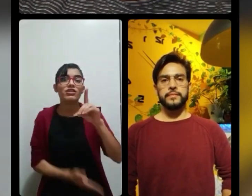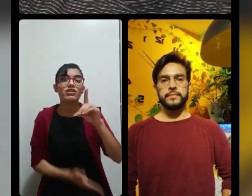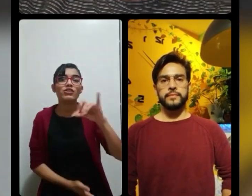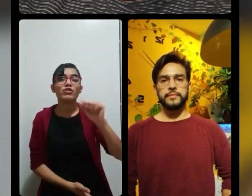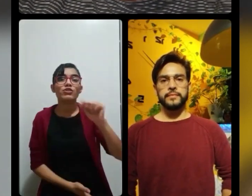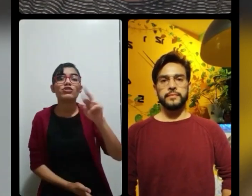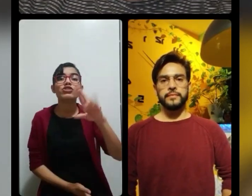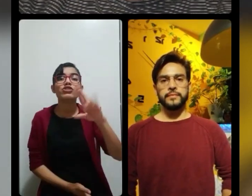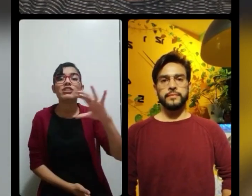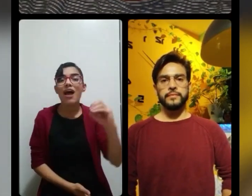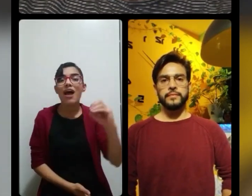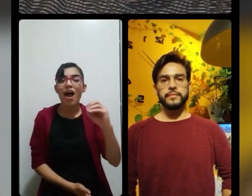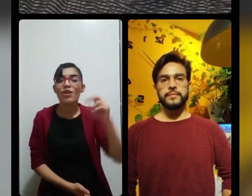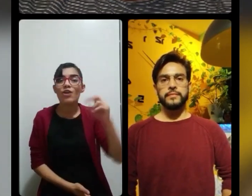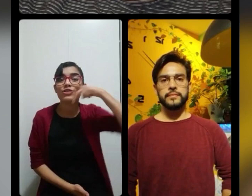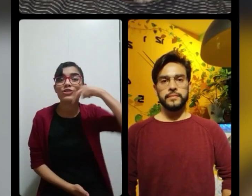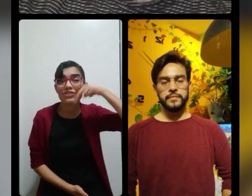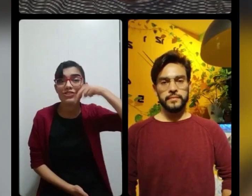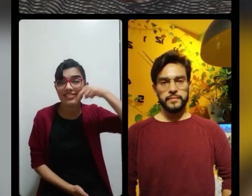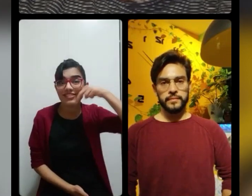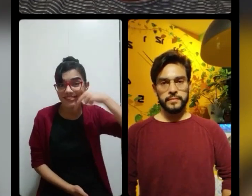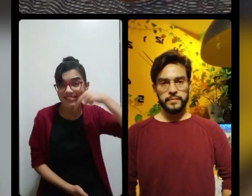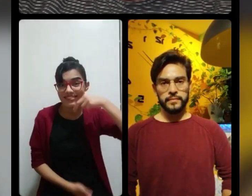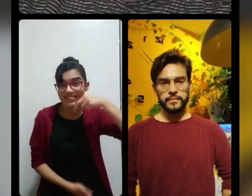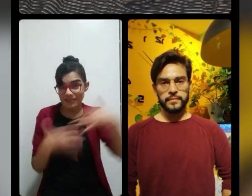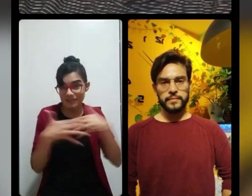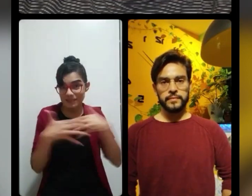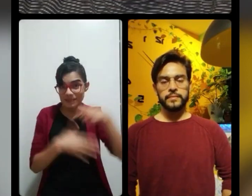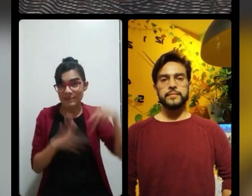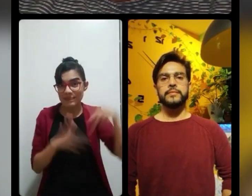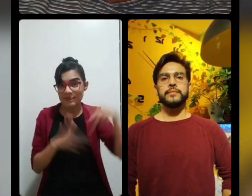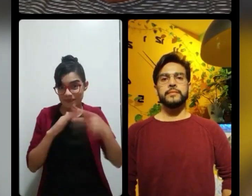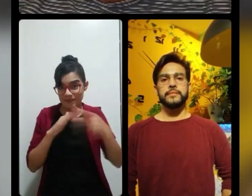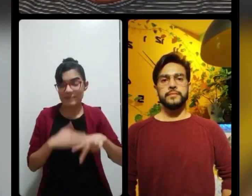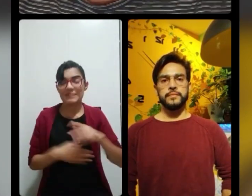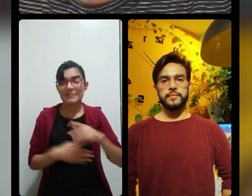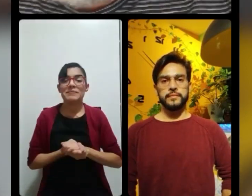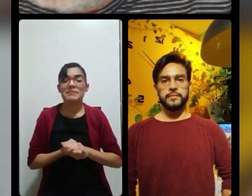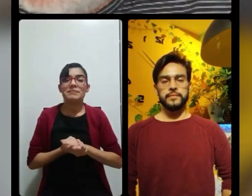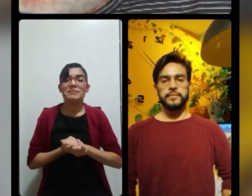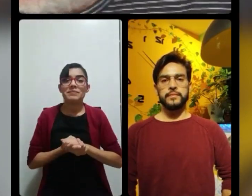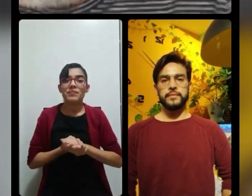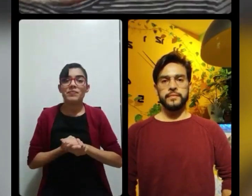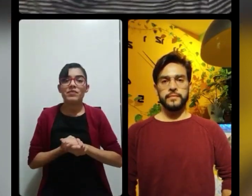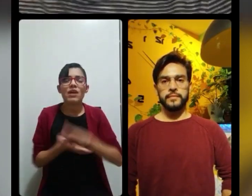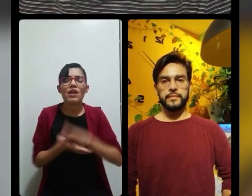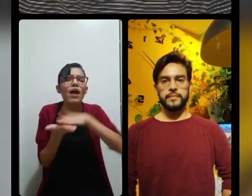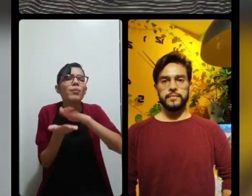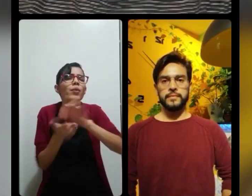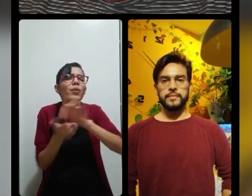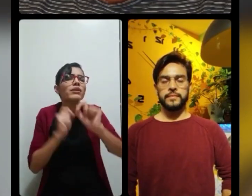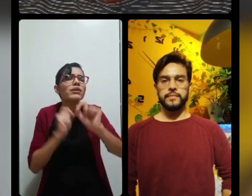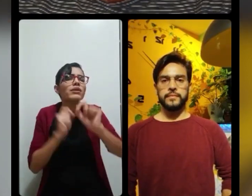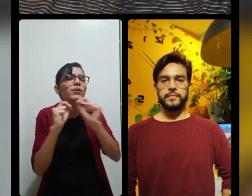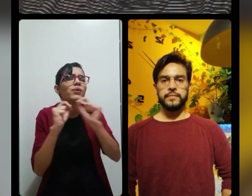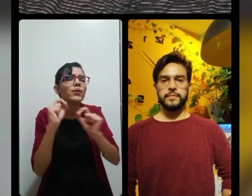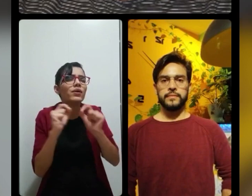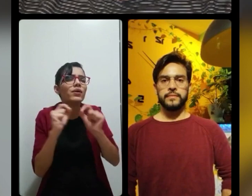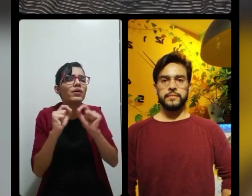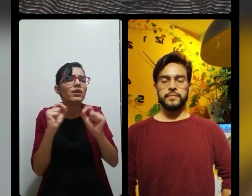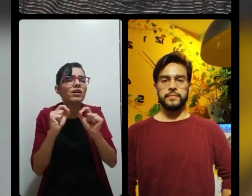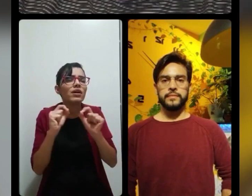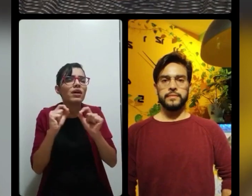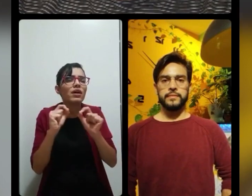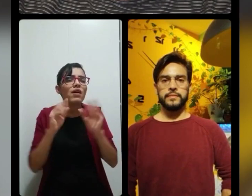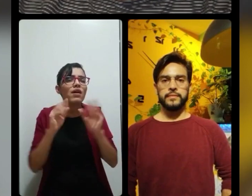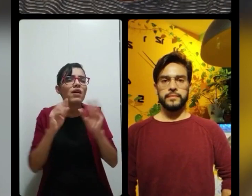por convite de Assis Chateaubriand, passa a publicar no Diário. E lá ele publica Estudo